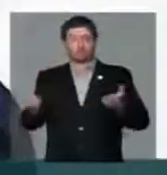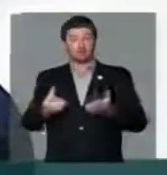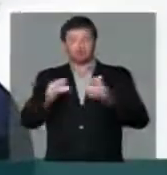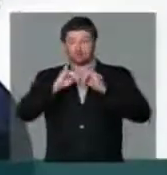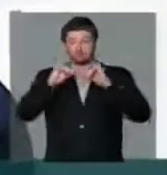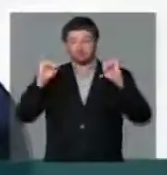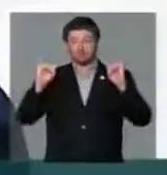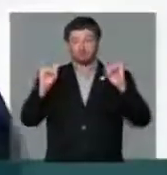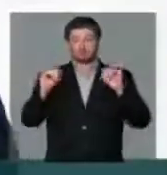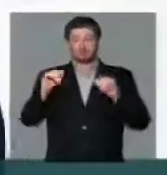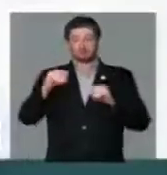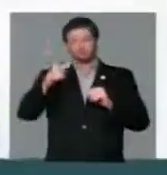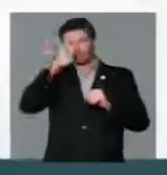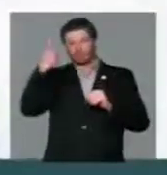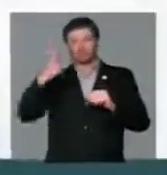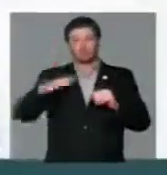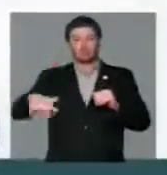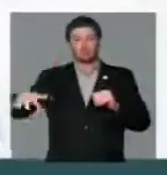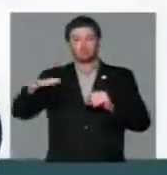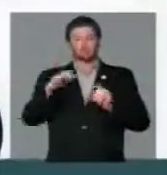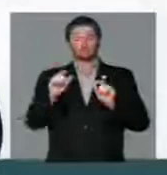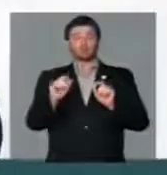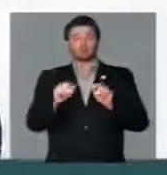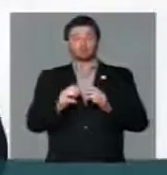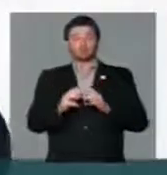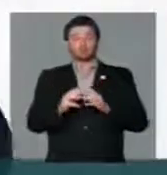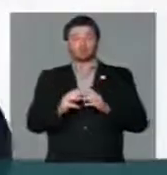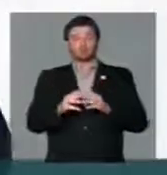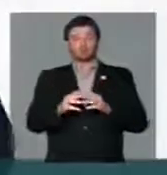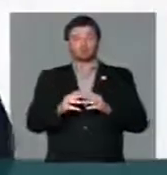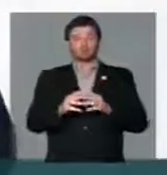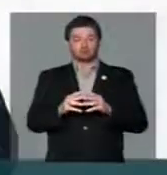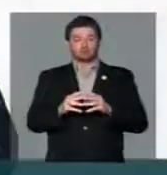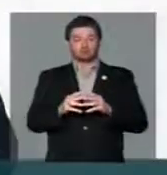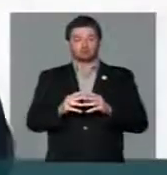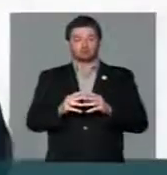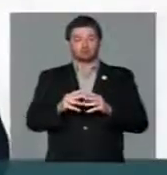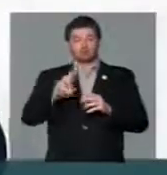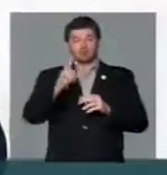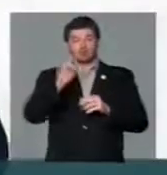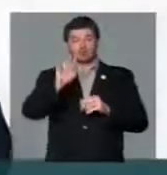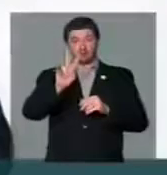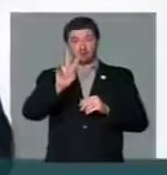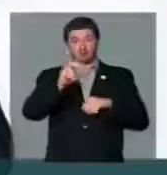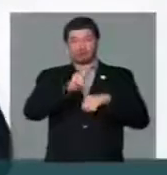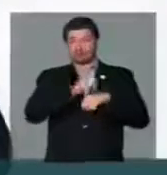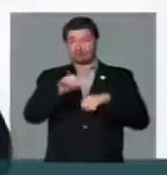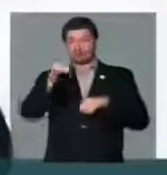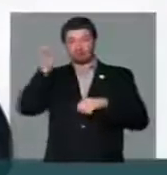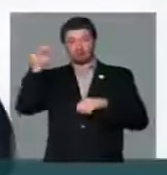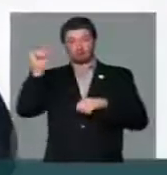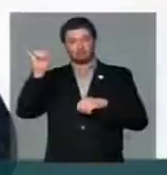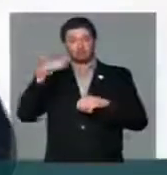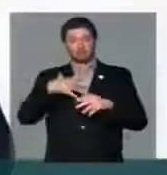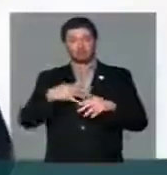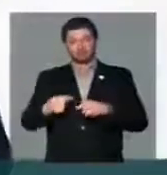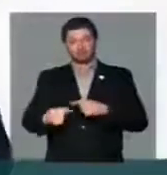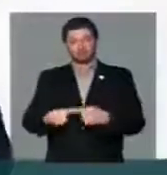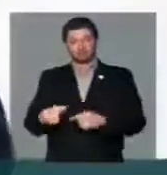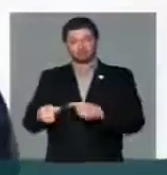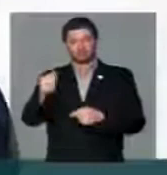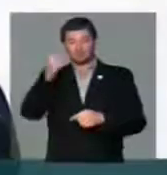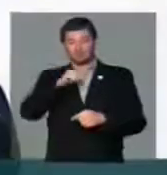anunciar para a humanidade que evita a transmissão do HIV para os filhos